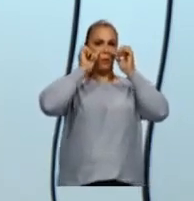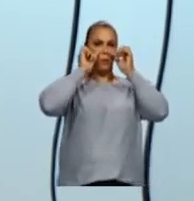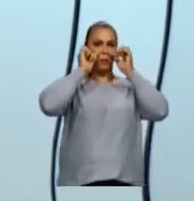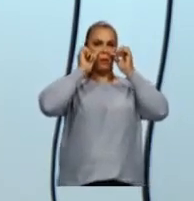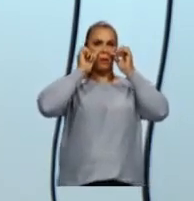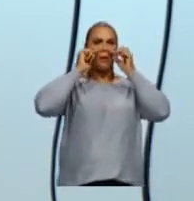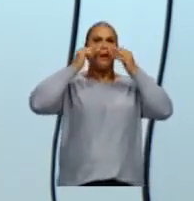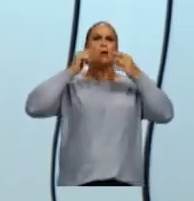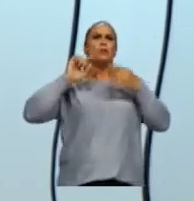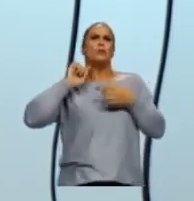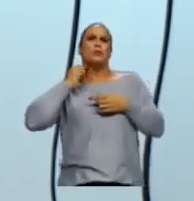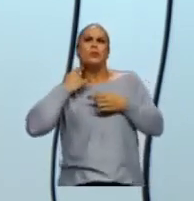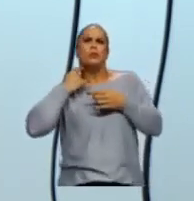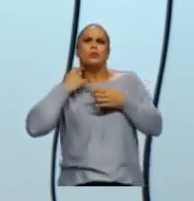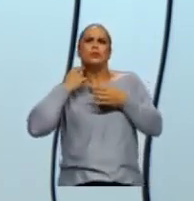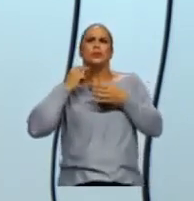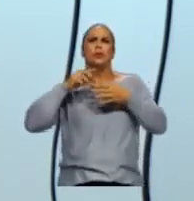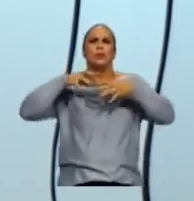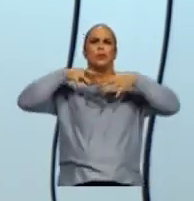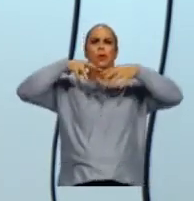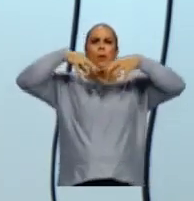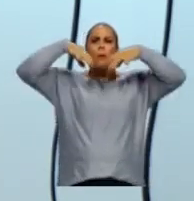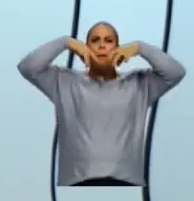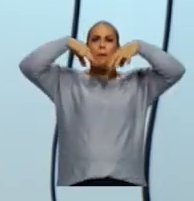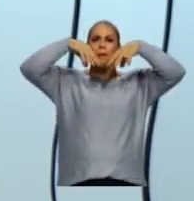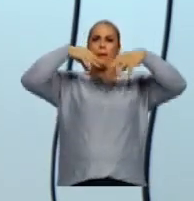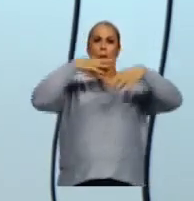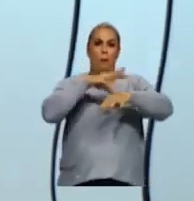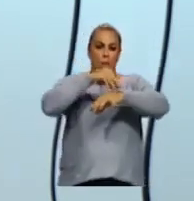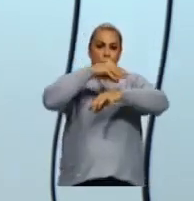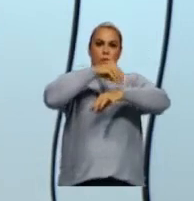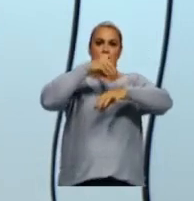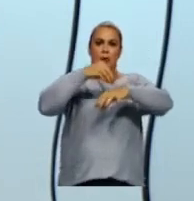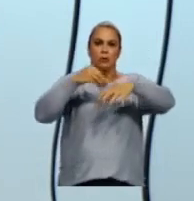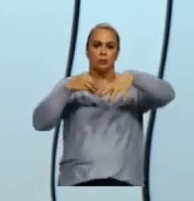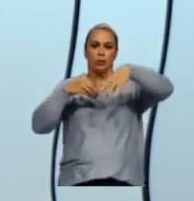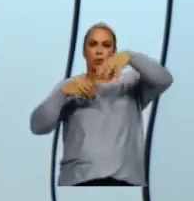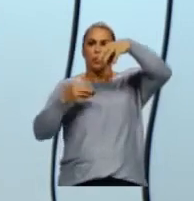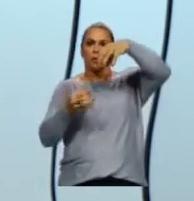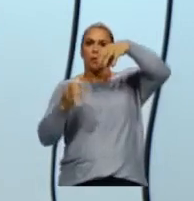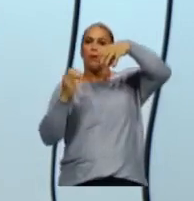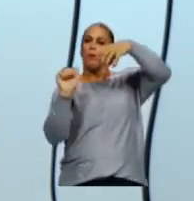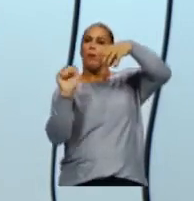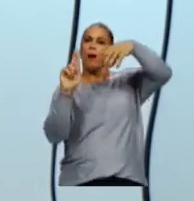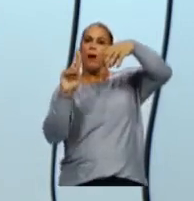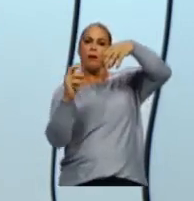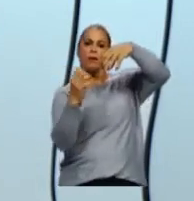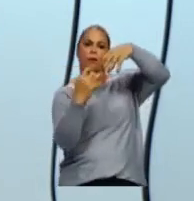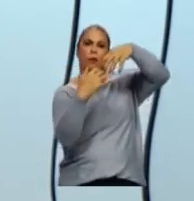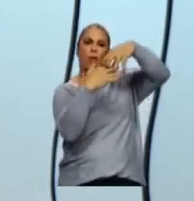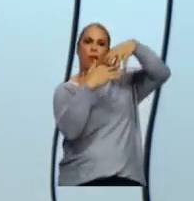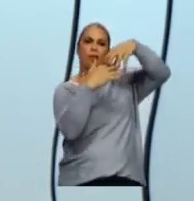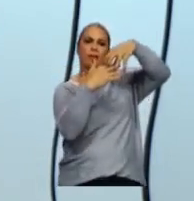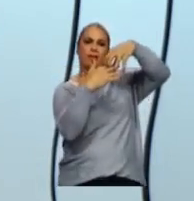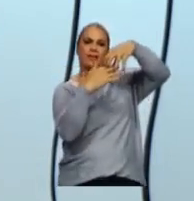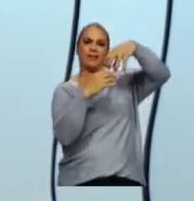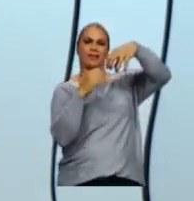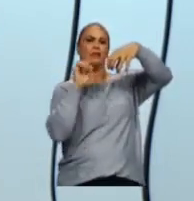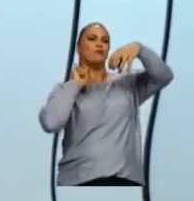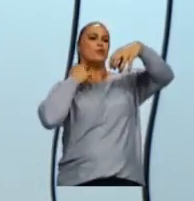que está presente no ar e que são maléficos para a sua saúde. Então, esse processo começa desde o início